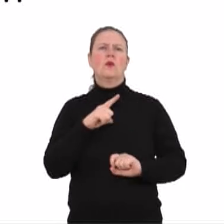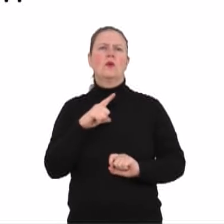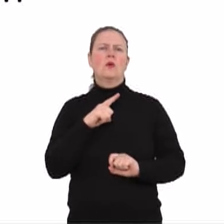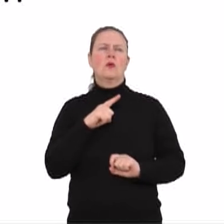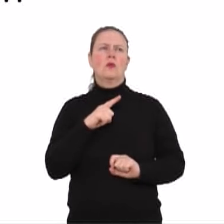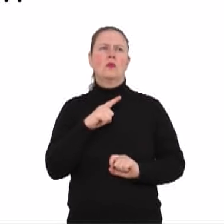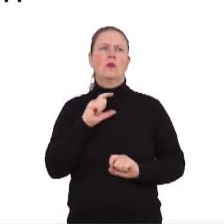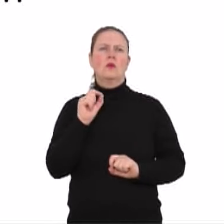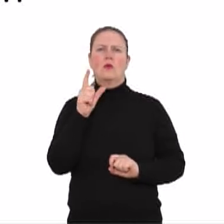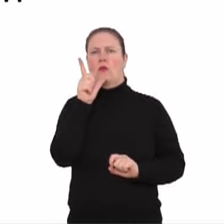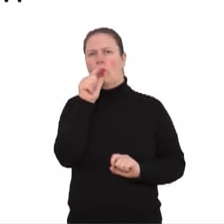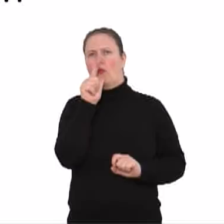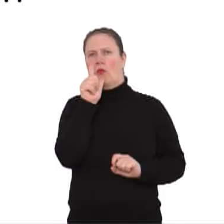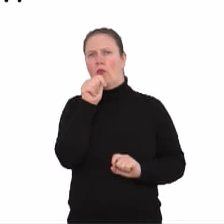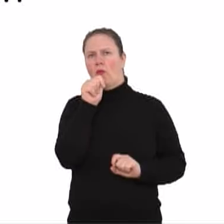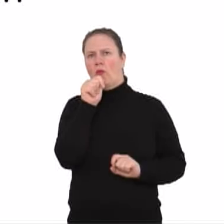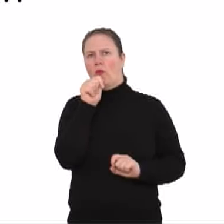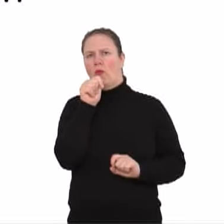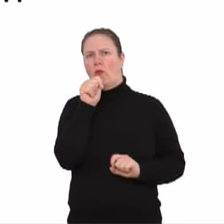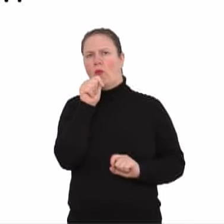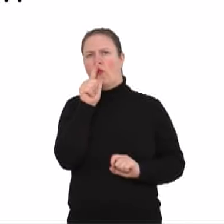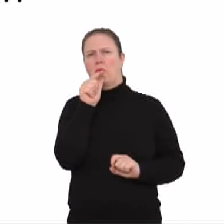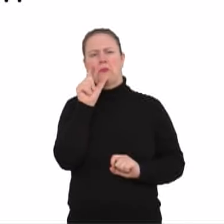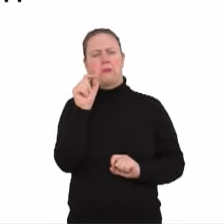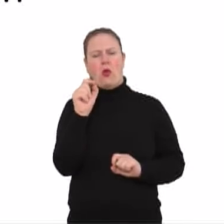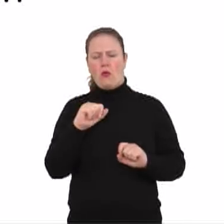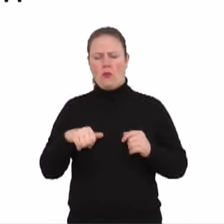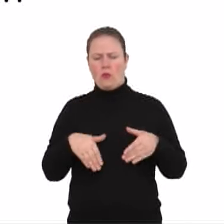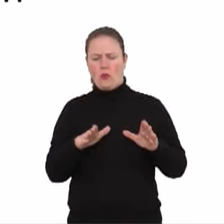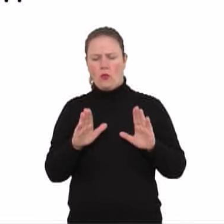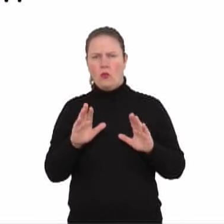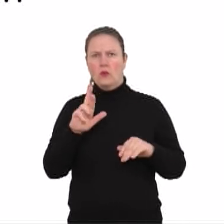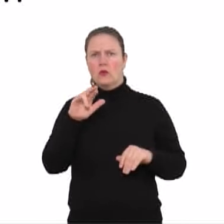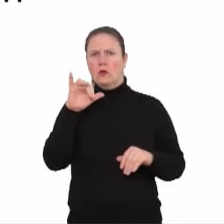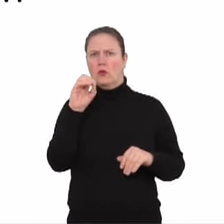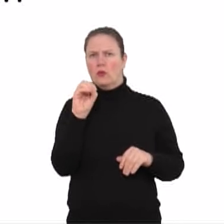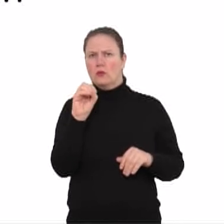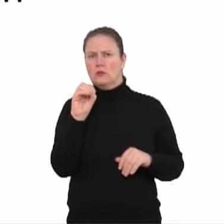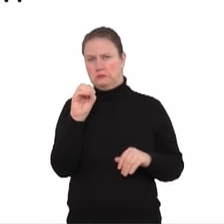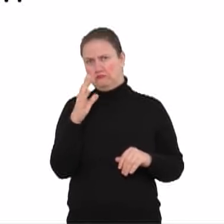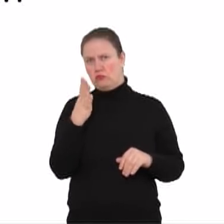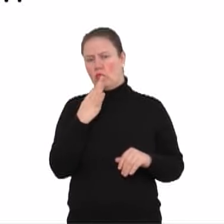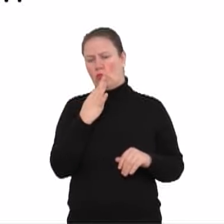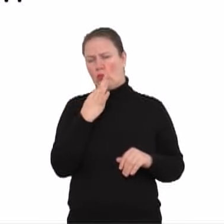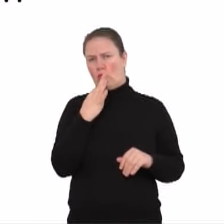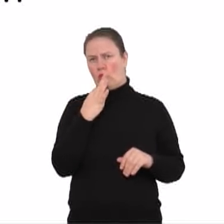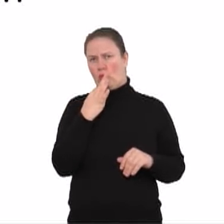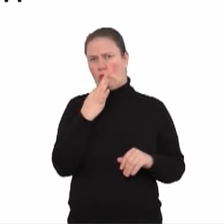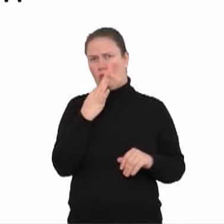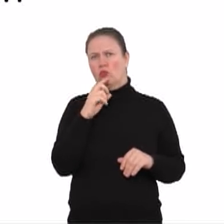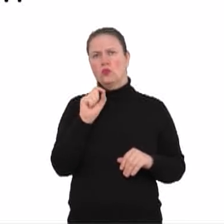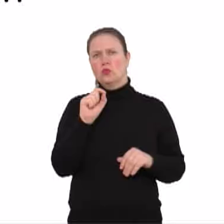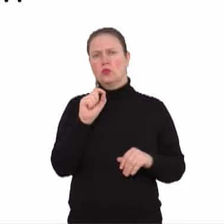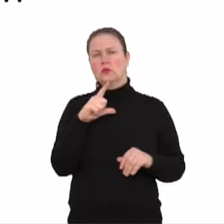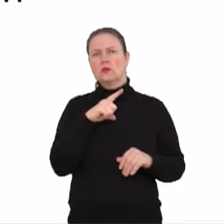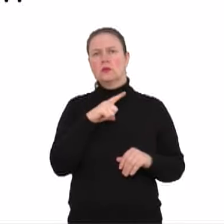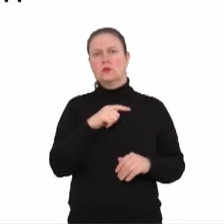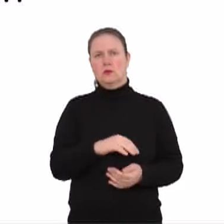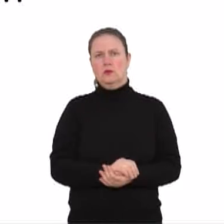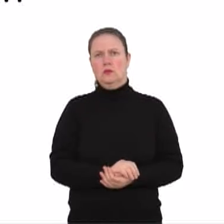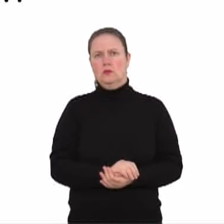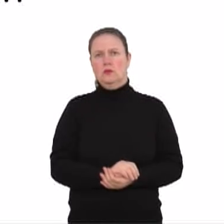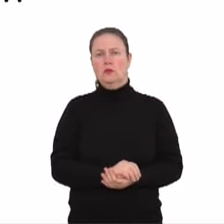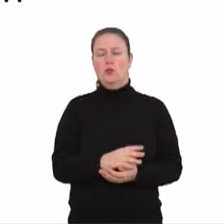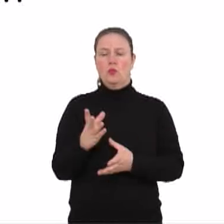rios, será? O que tem no Rio de Janeiro? E beaches? Os beaches a gente já conhece, a gente já falou sobre essa palavra.